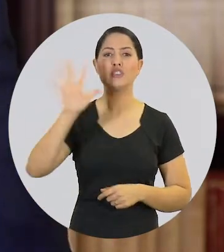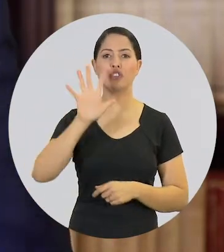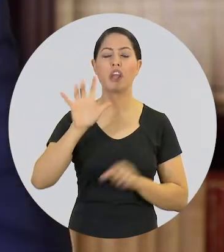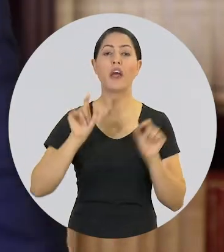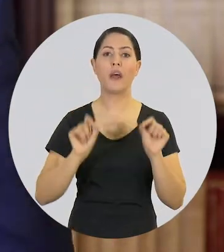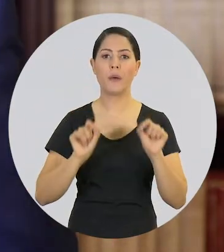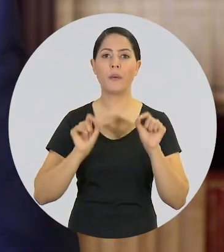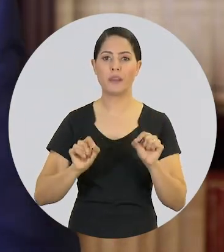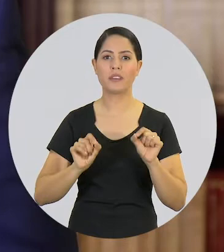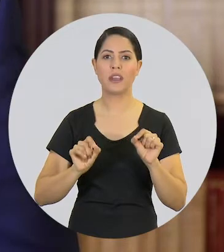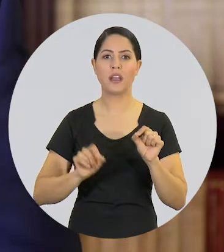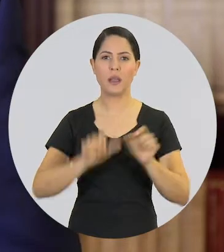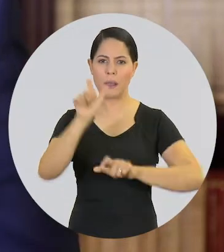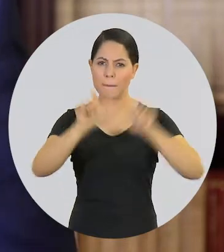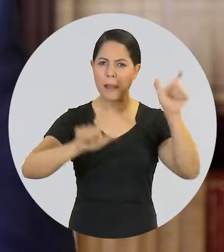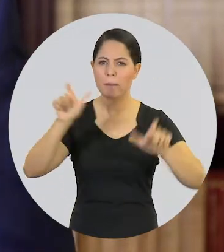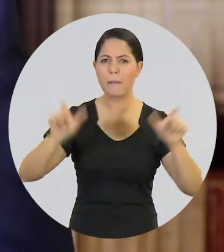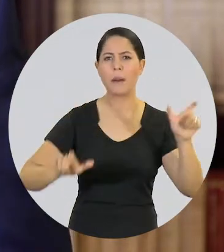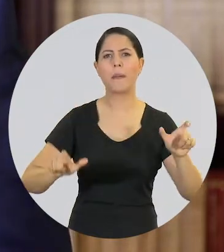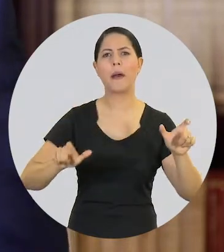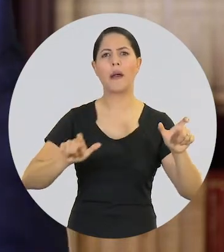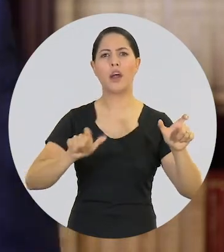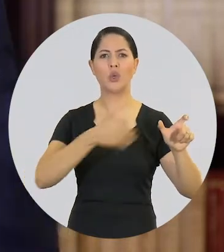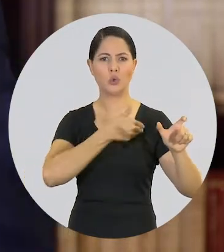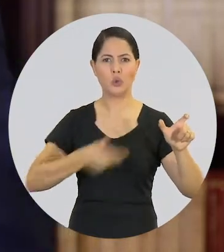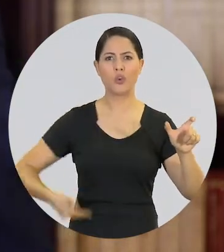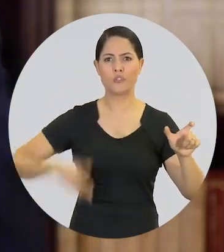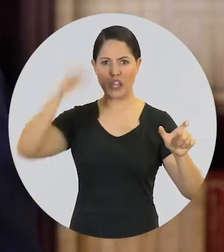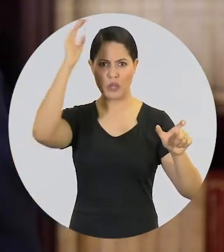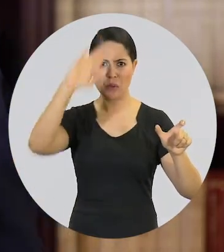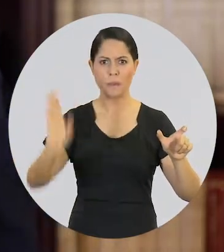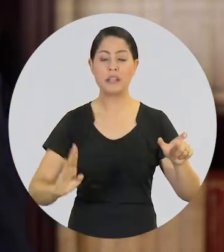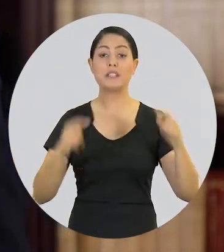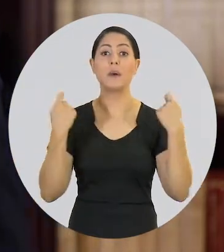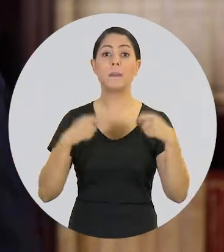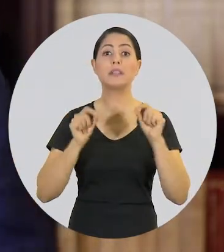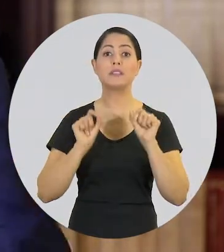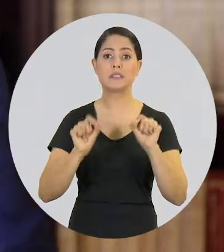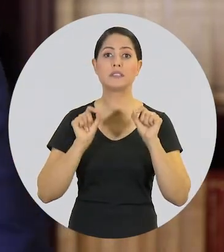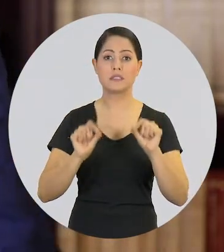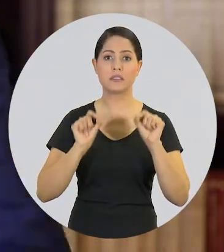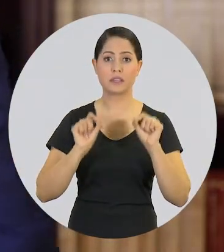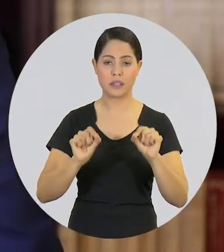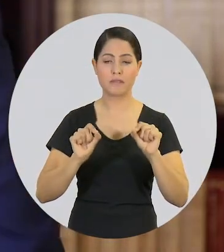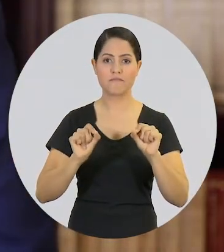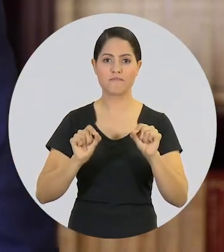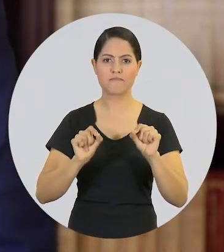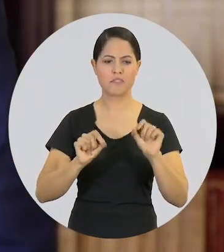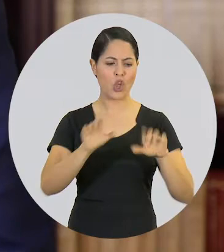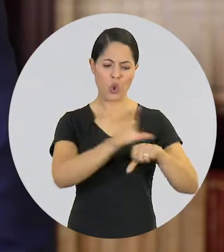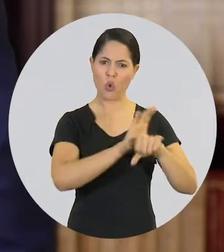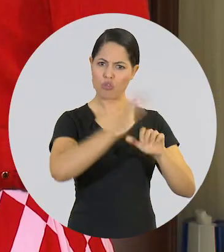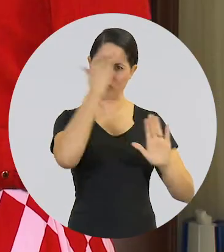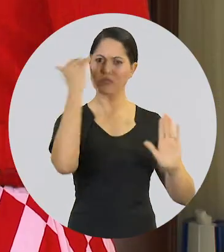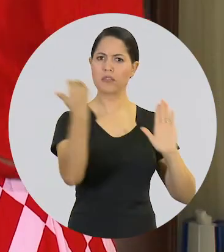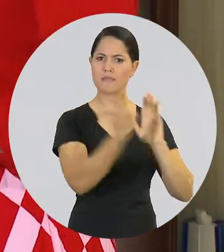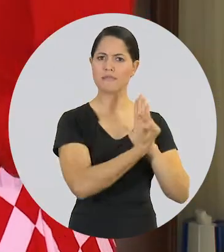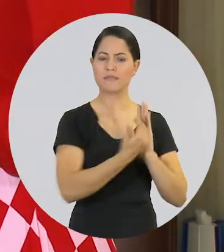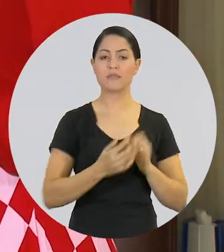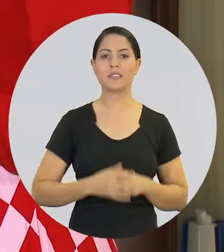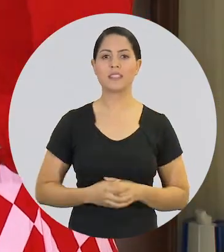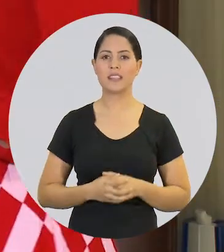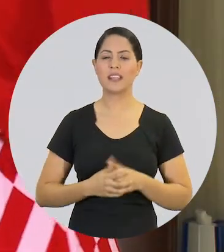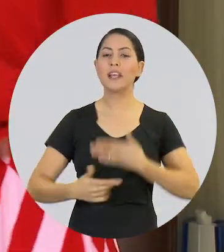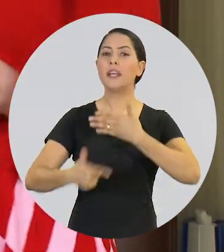que o intuito dos governantes brasileiros deve ser buscar o cumprimento da Constituição. E